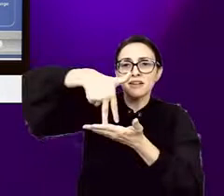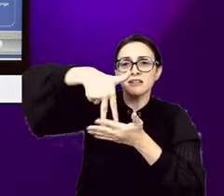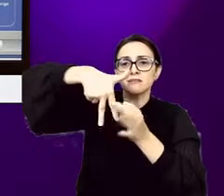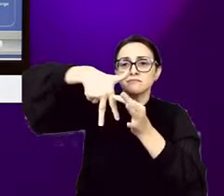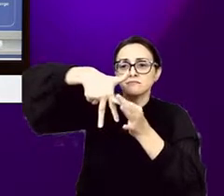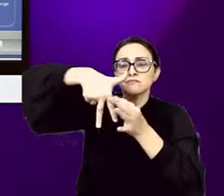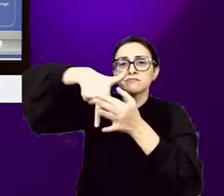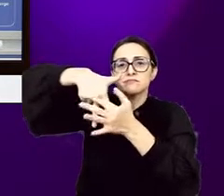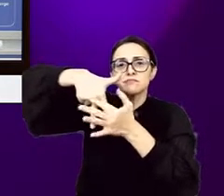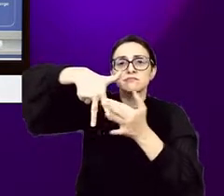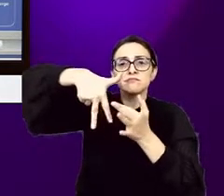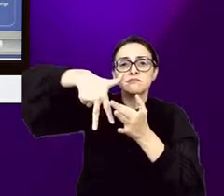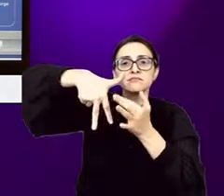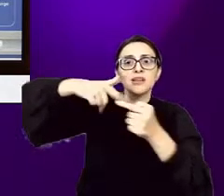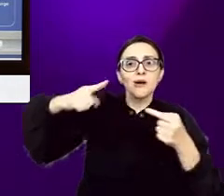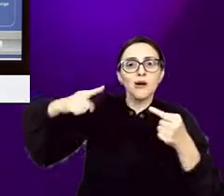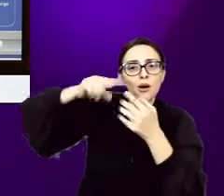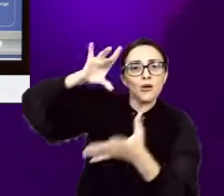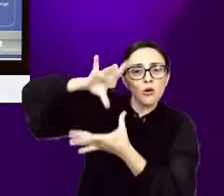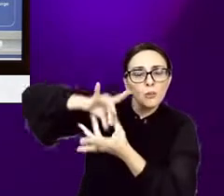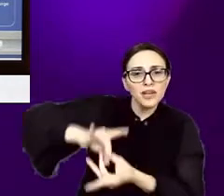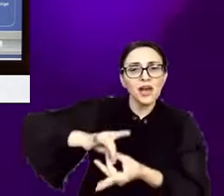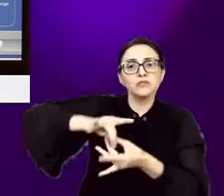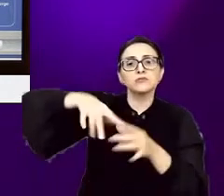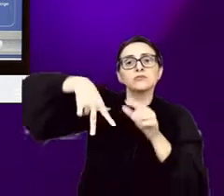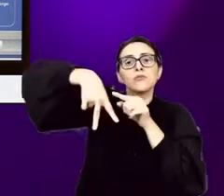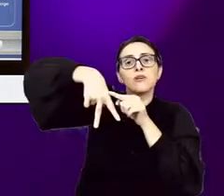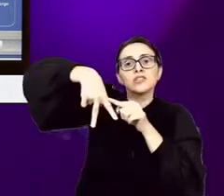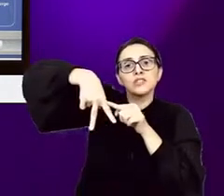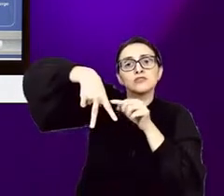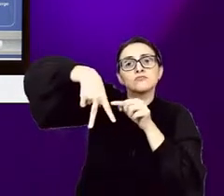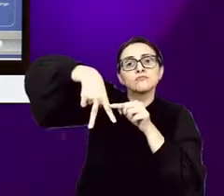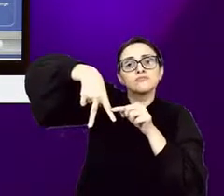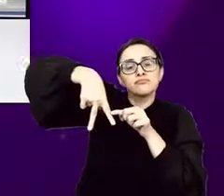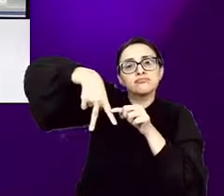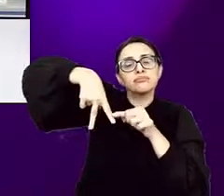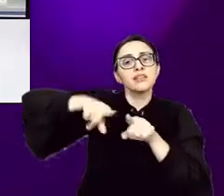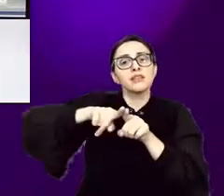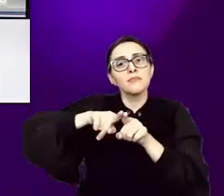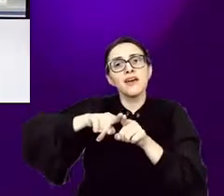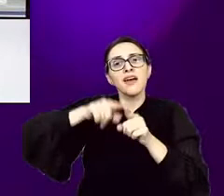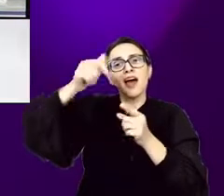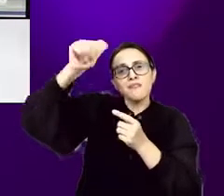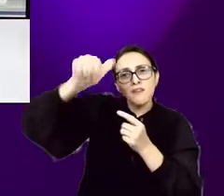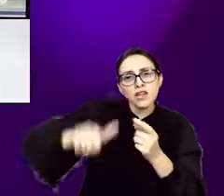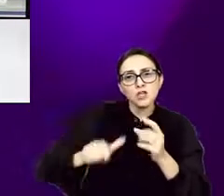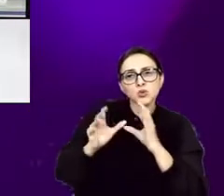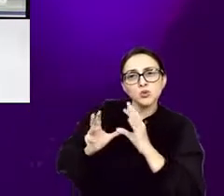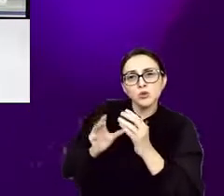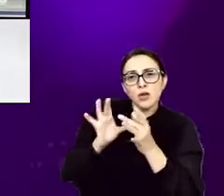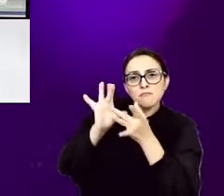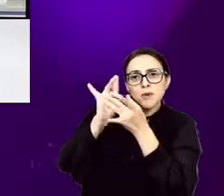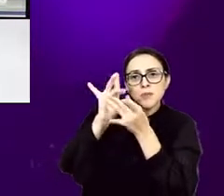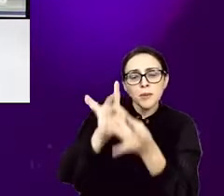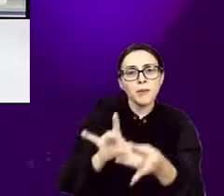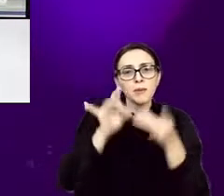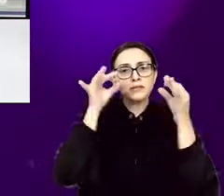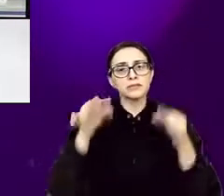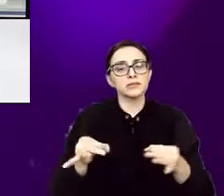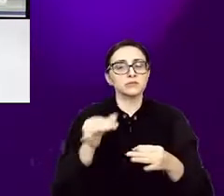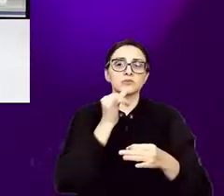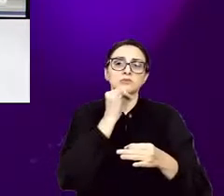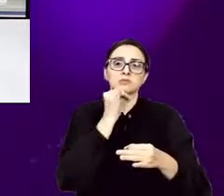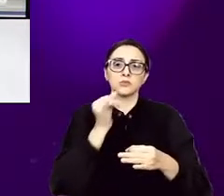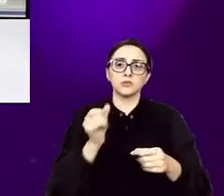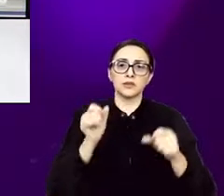lateral do fêmur, offset combinado do quadril, e avaliando todas as coberturas. Aqui, como mais um exemplo, só das